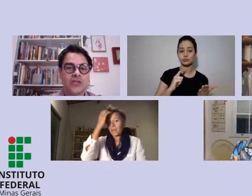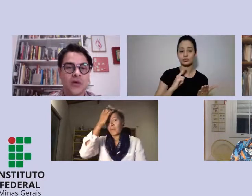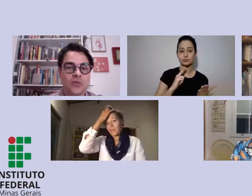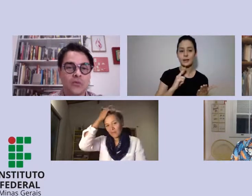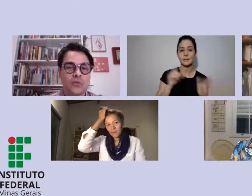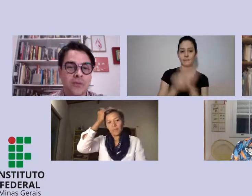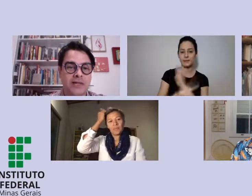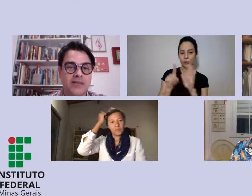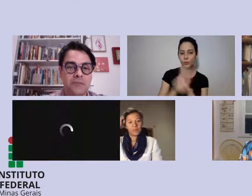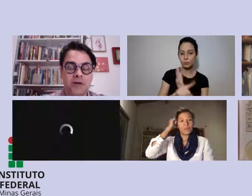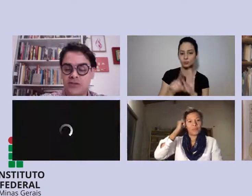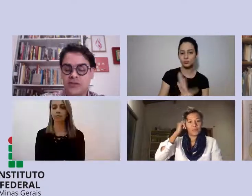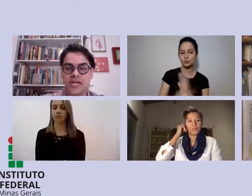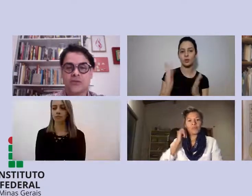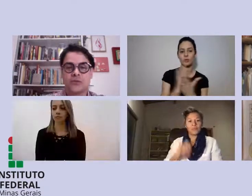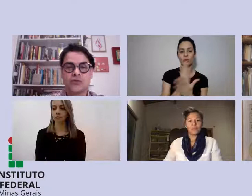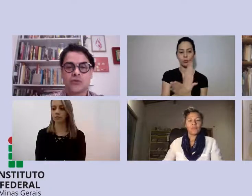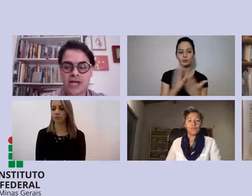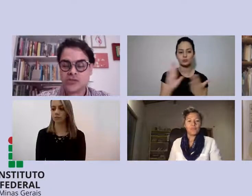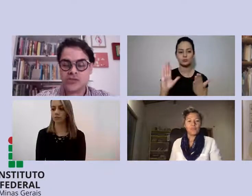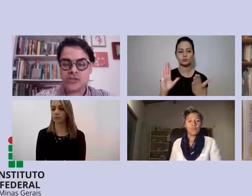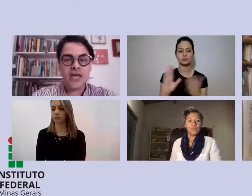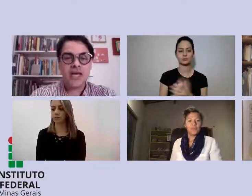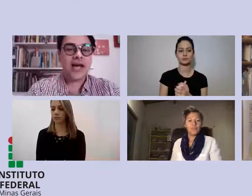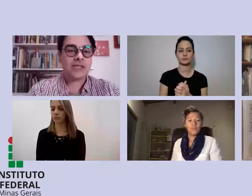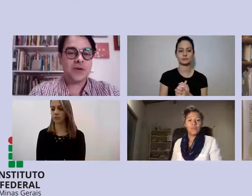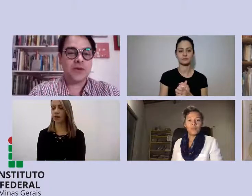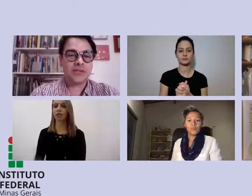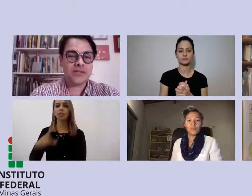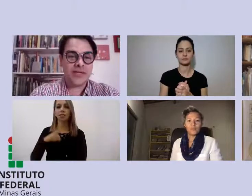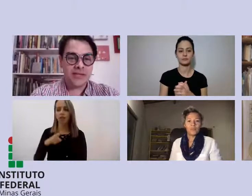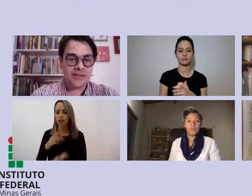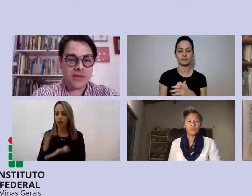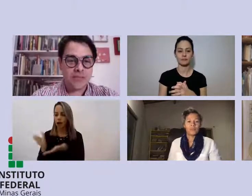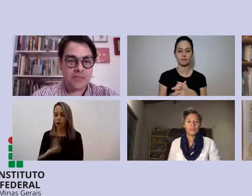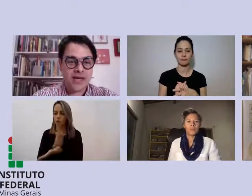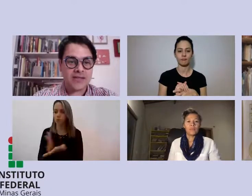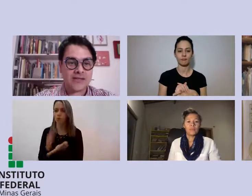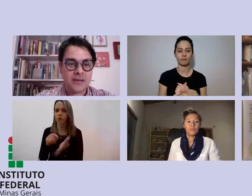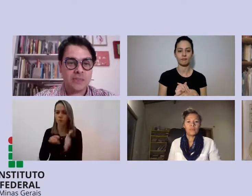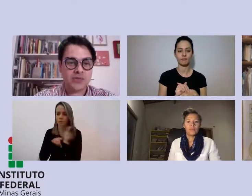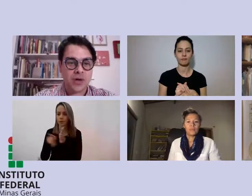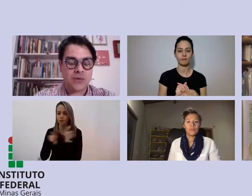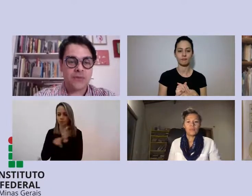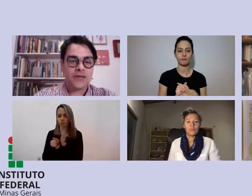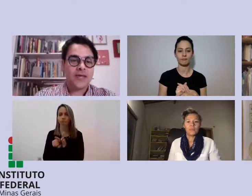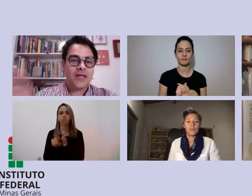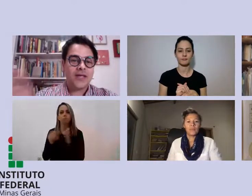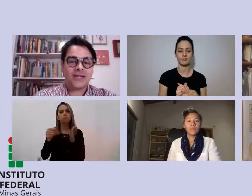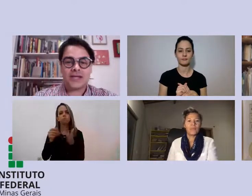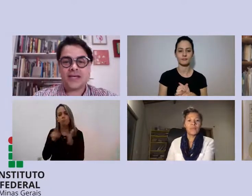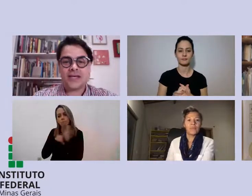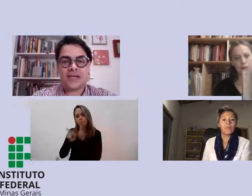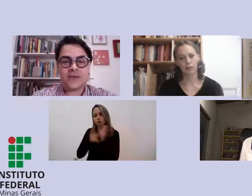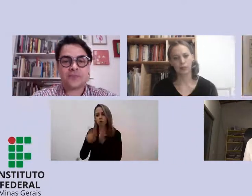de alguns participantes lá do chat. As perguntas ainda estão abertas, tá, pessoal?